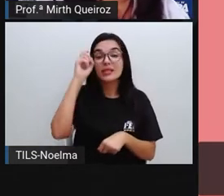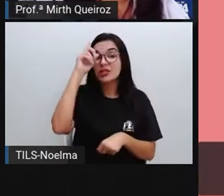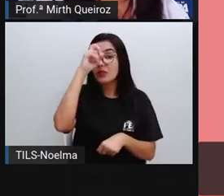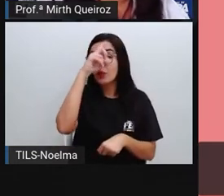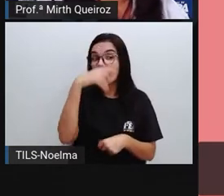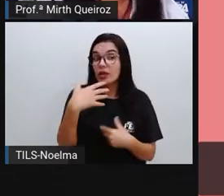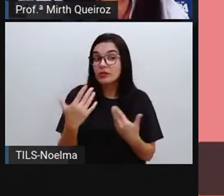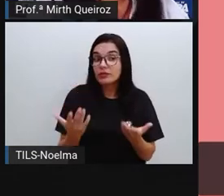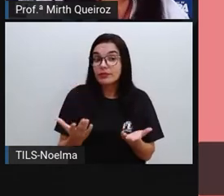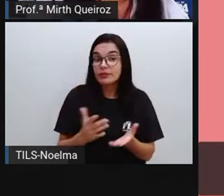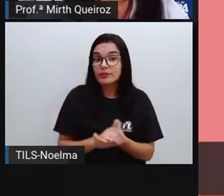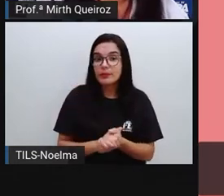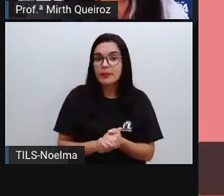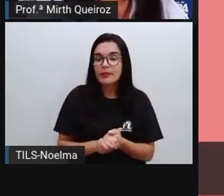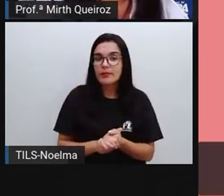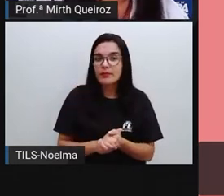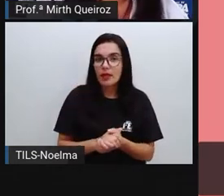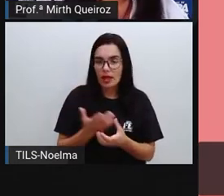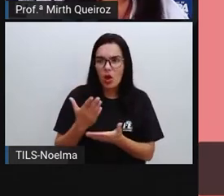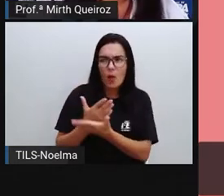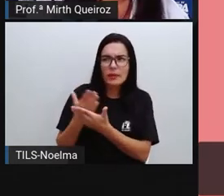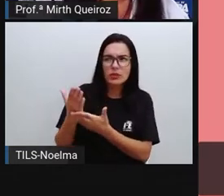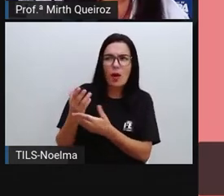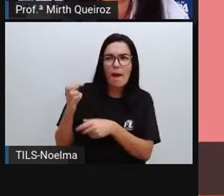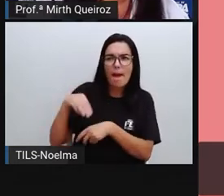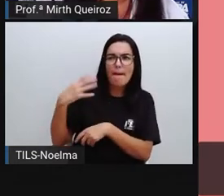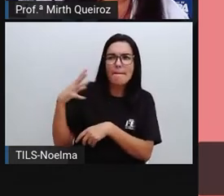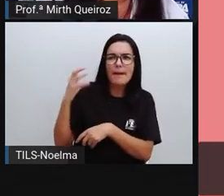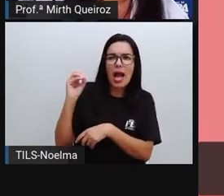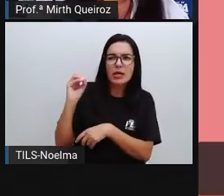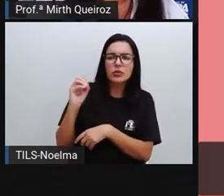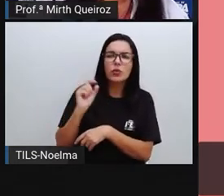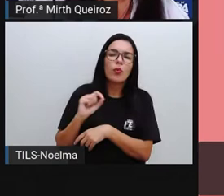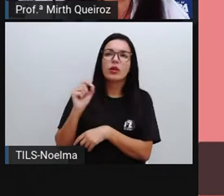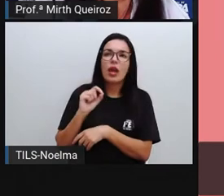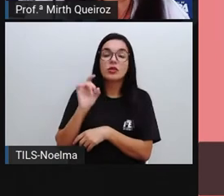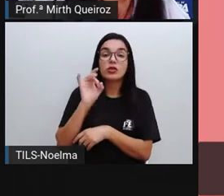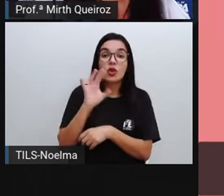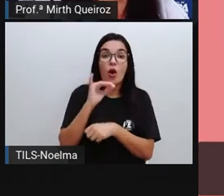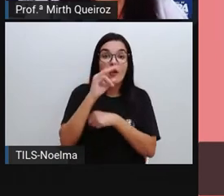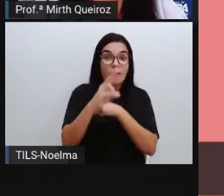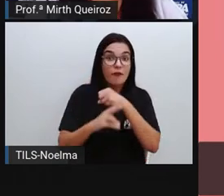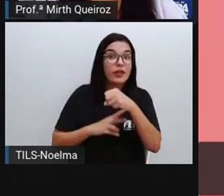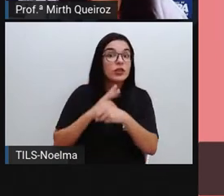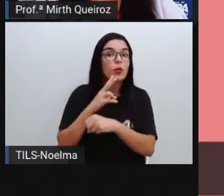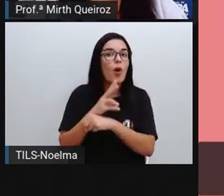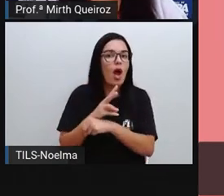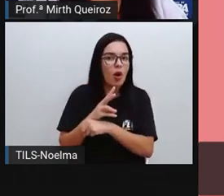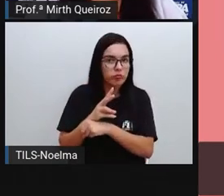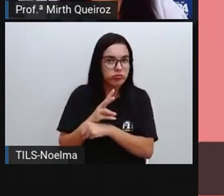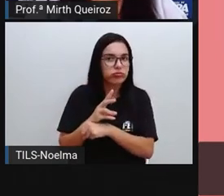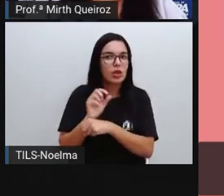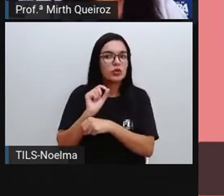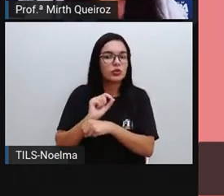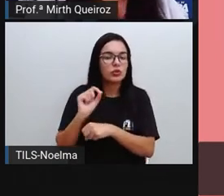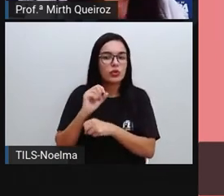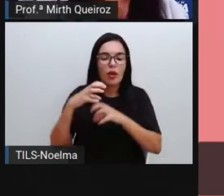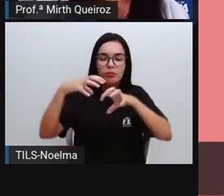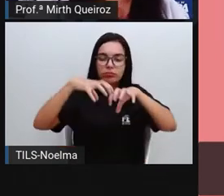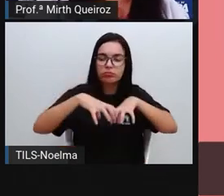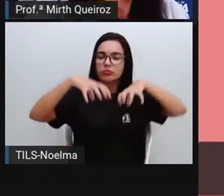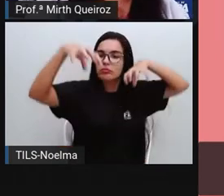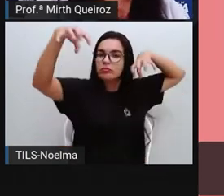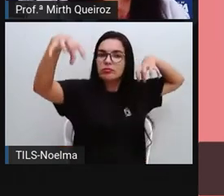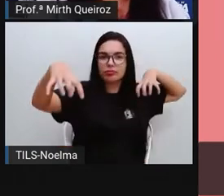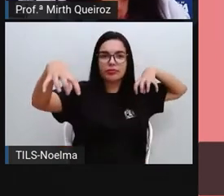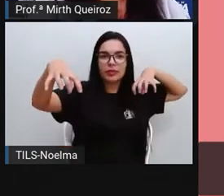as maiores dificuldades? Nós começamos lá no mês de março, de forma remota, né? Onde vocês não estavam